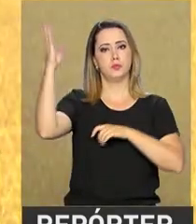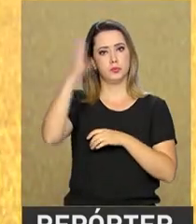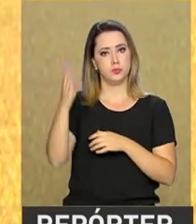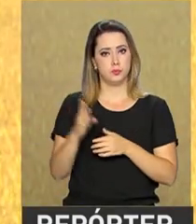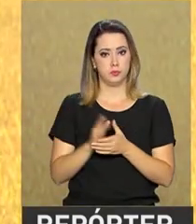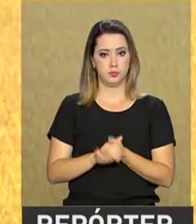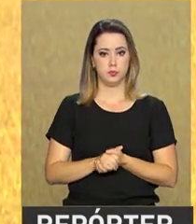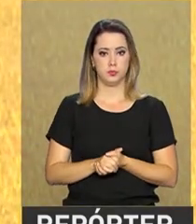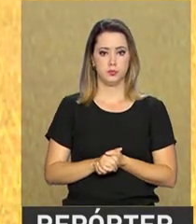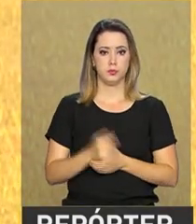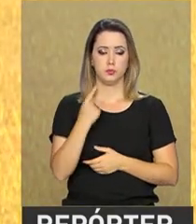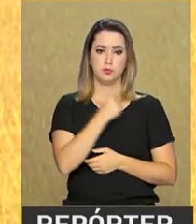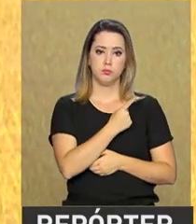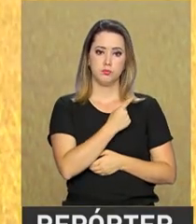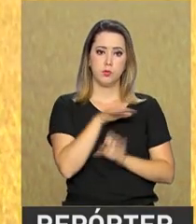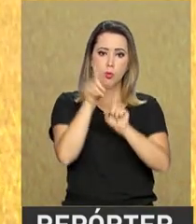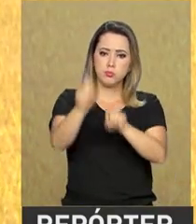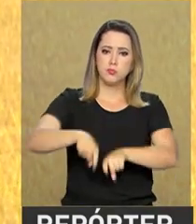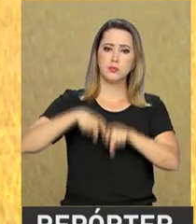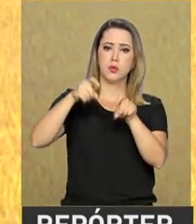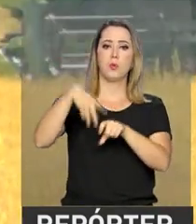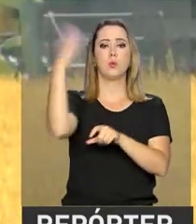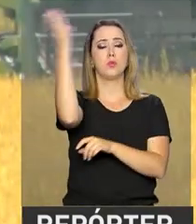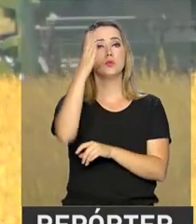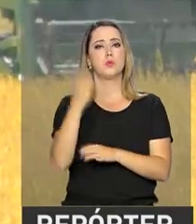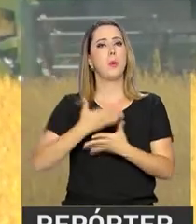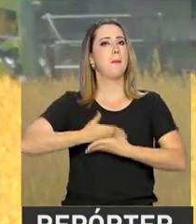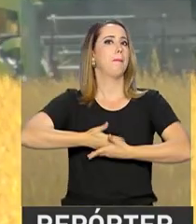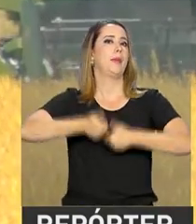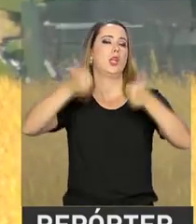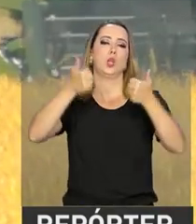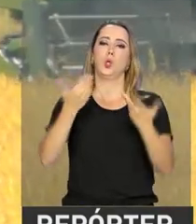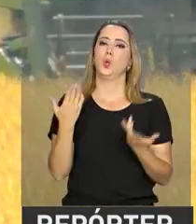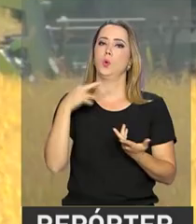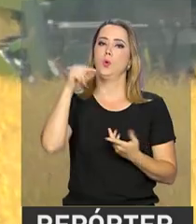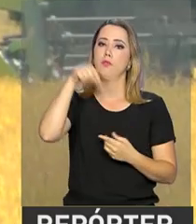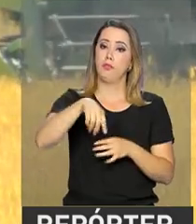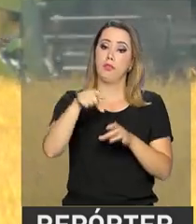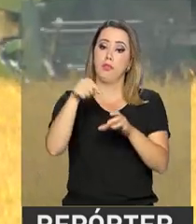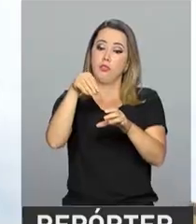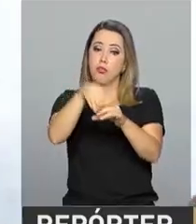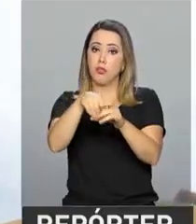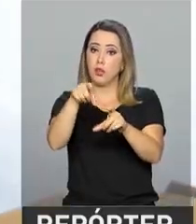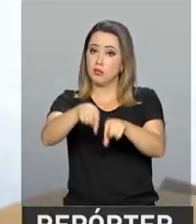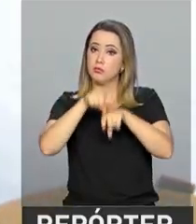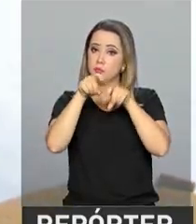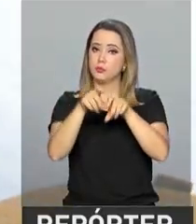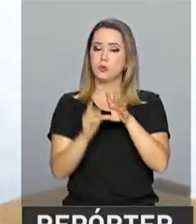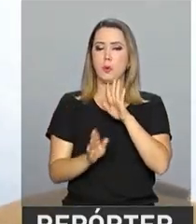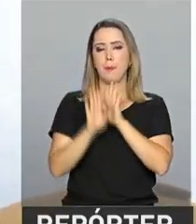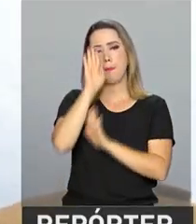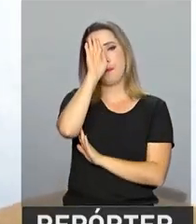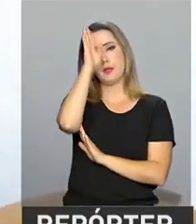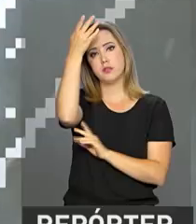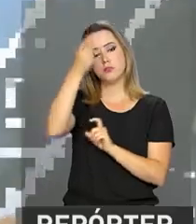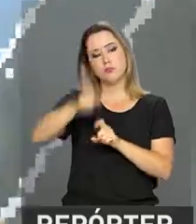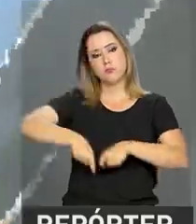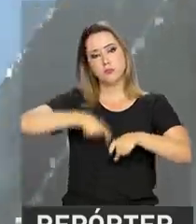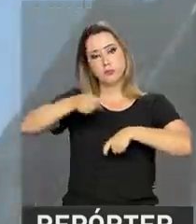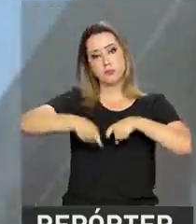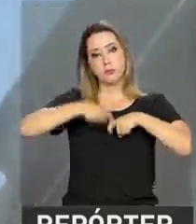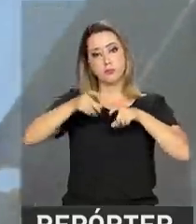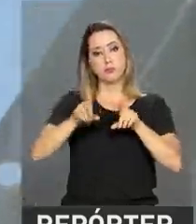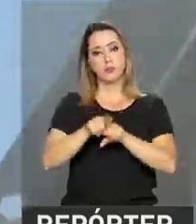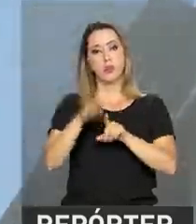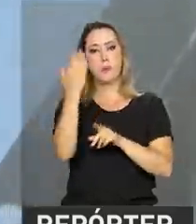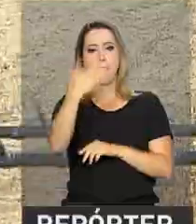o agronegócio tem colhido bons resultados dentro e fora do campo principal motor da economia nacional o setor responde por